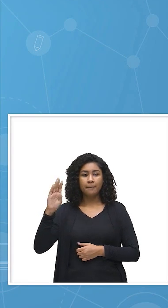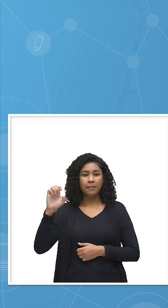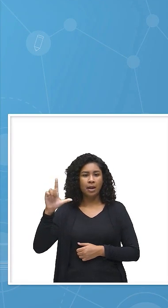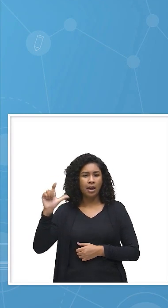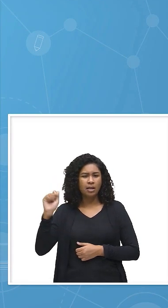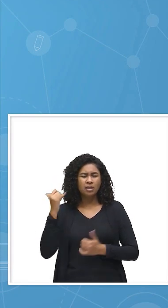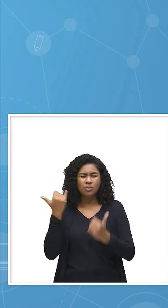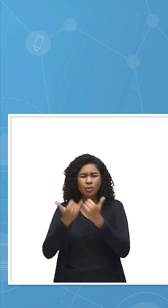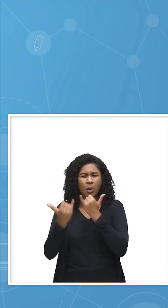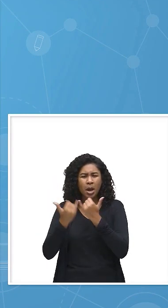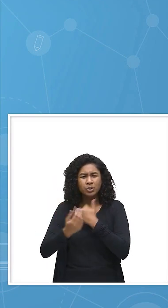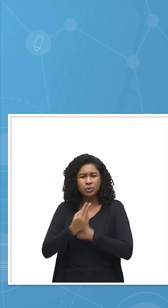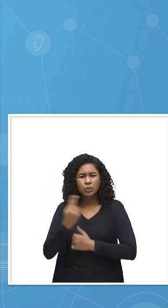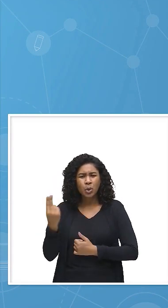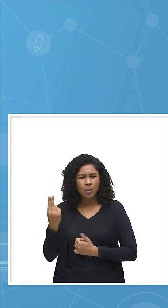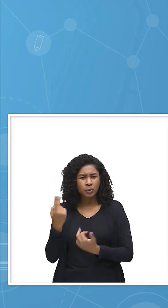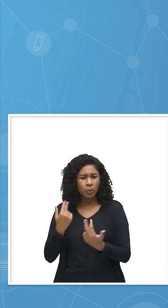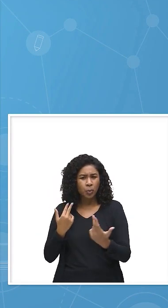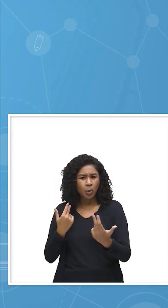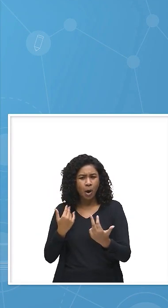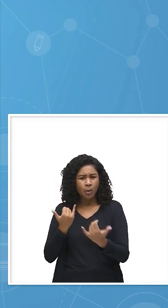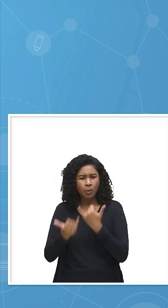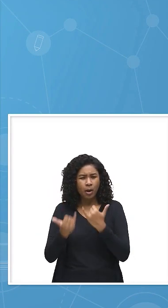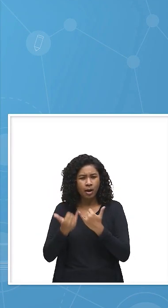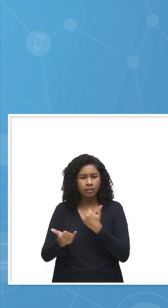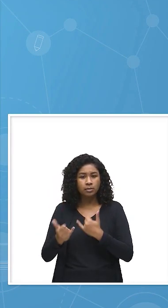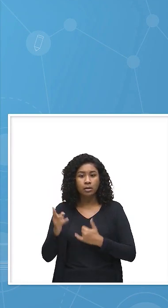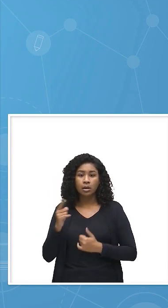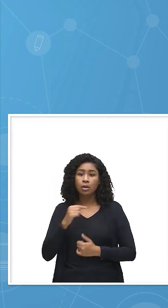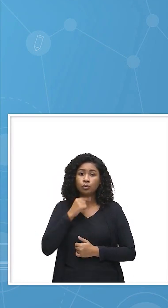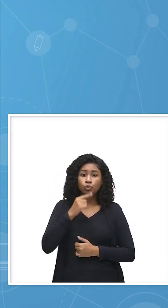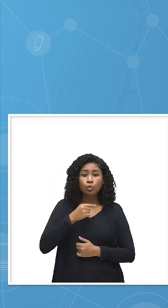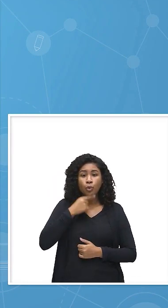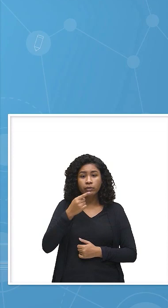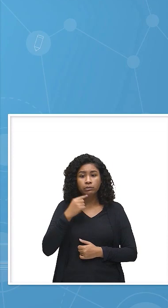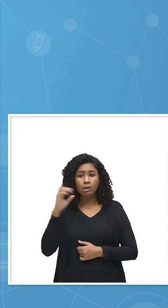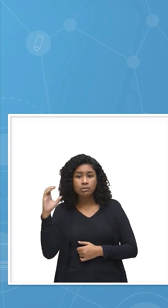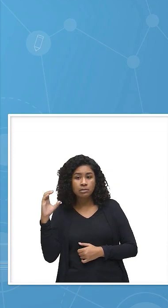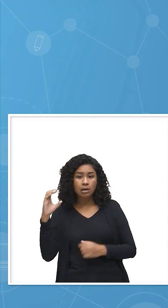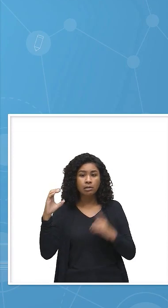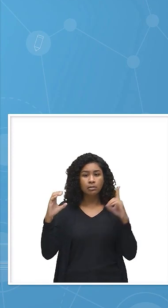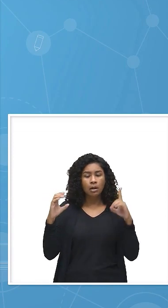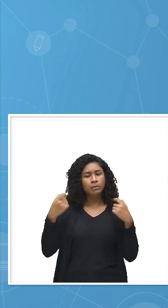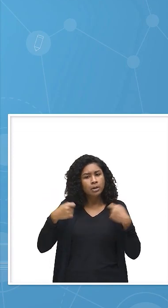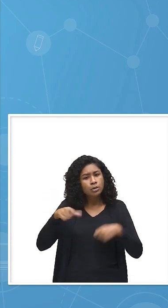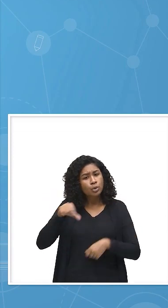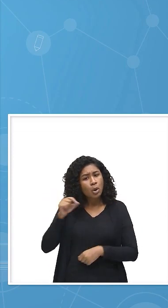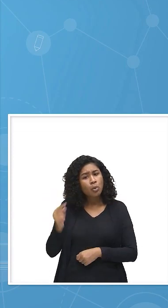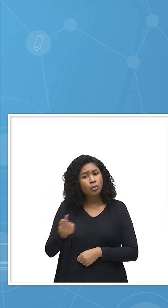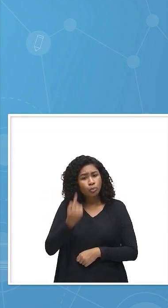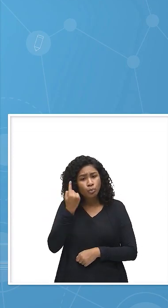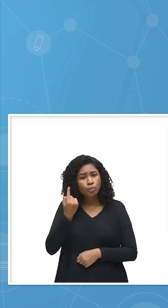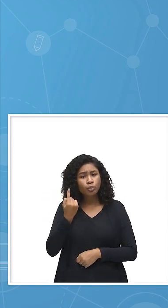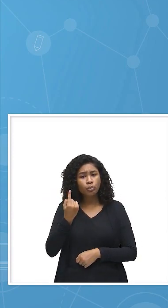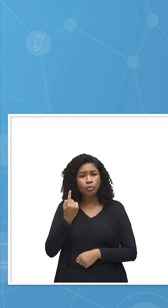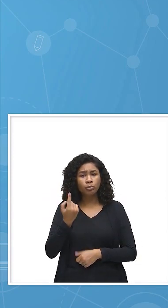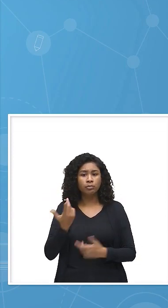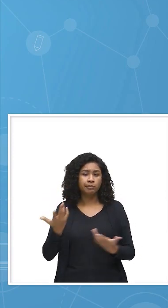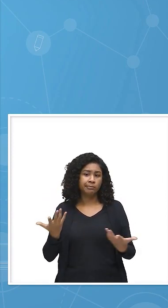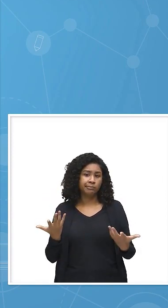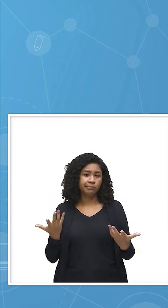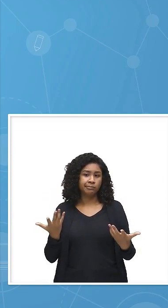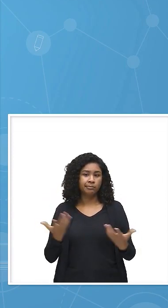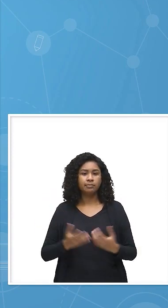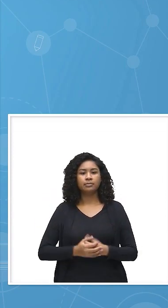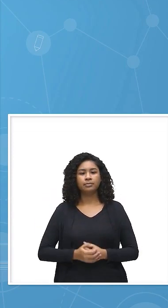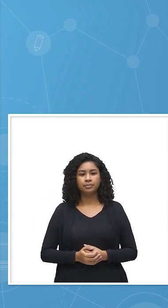achará. Olha, tá em dúvida entre a C e a D. Tem que escolher uma, Isabela. Não pode ficar em cima do muro.